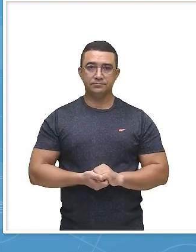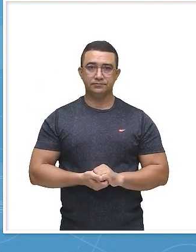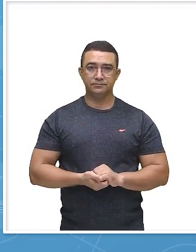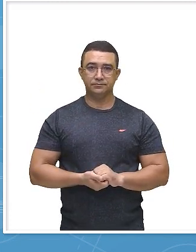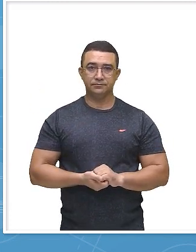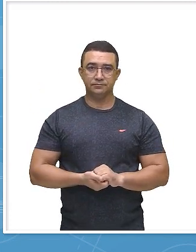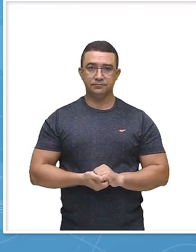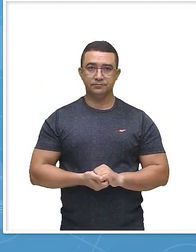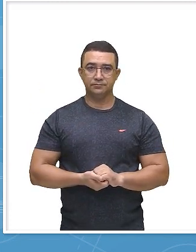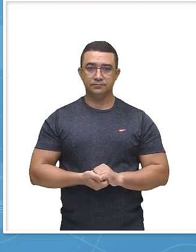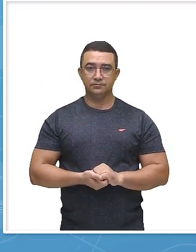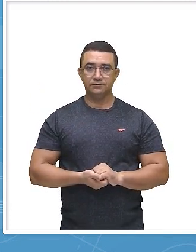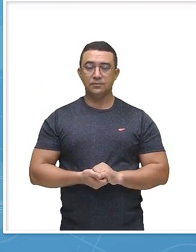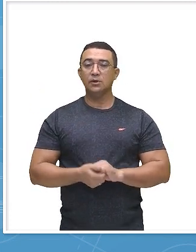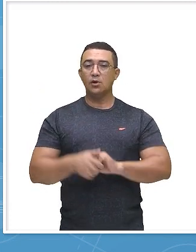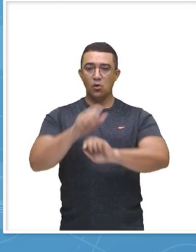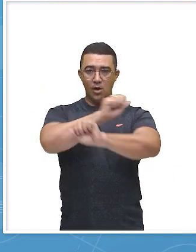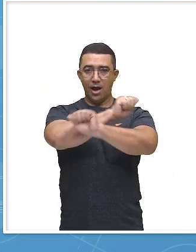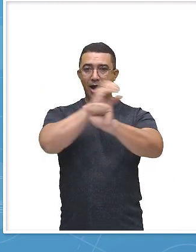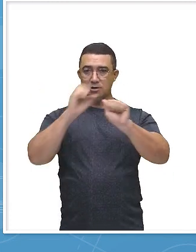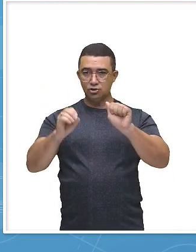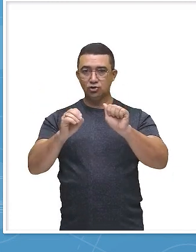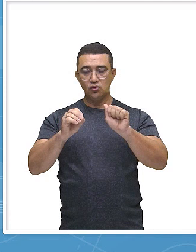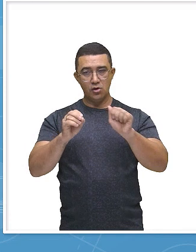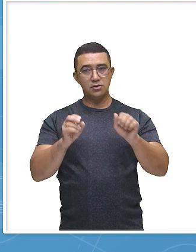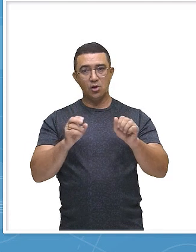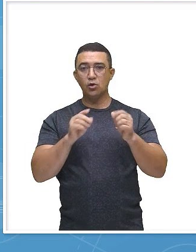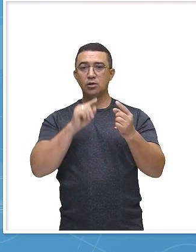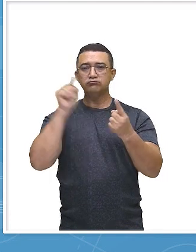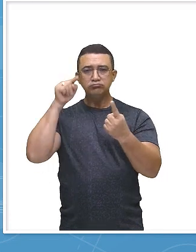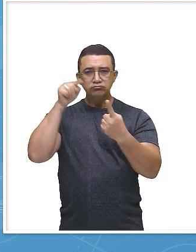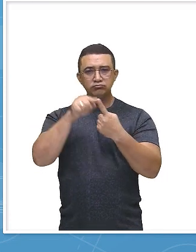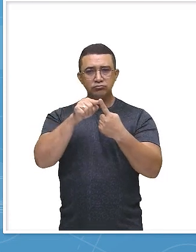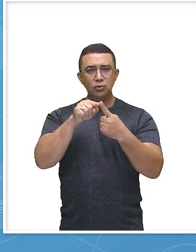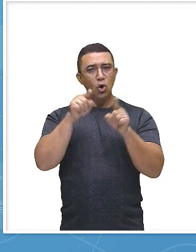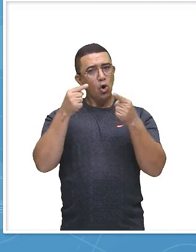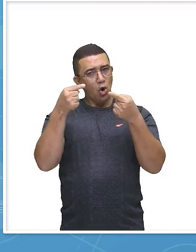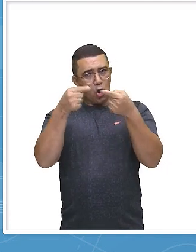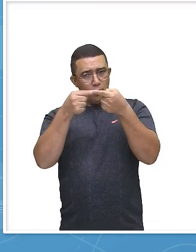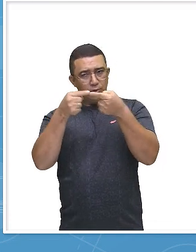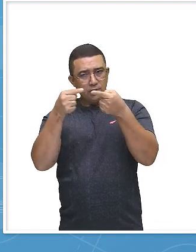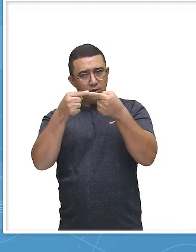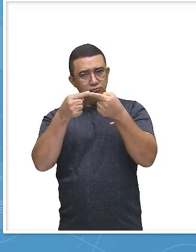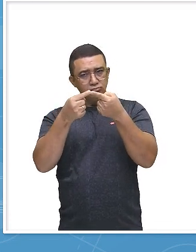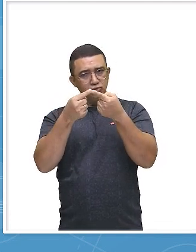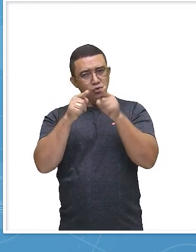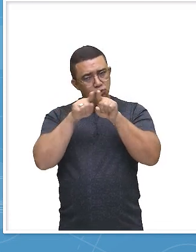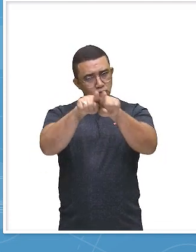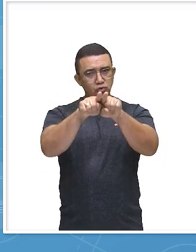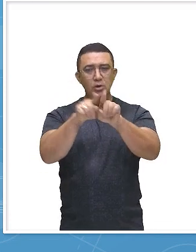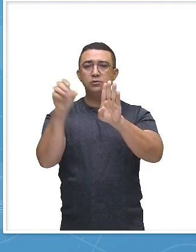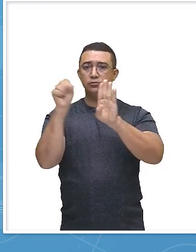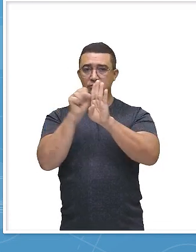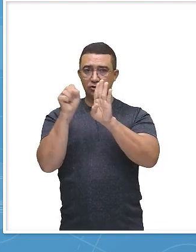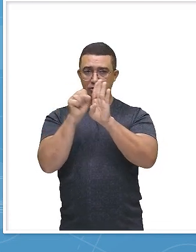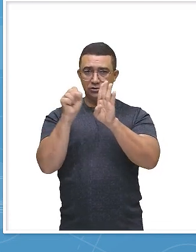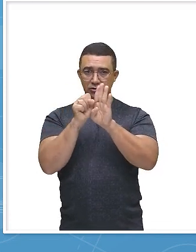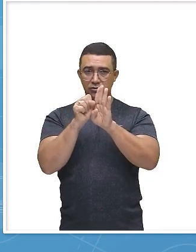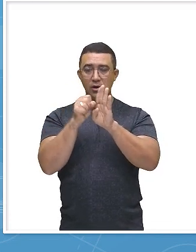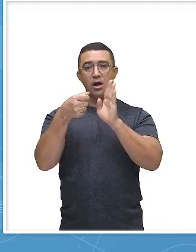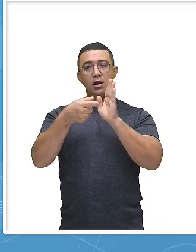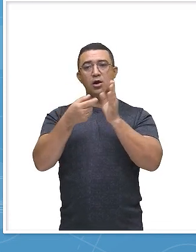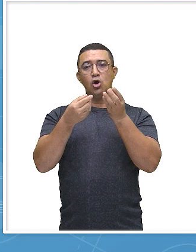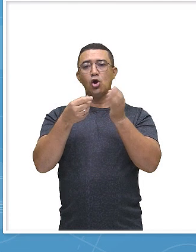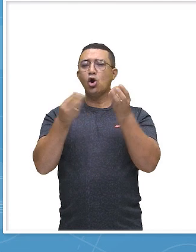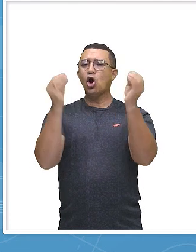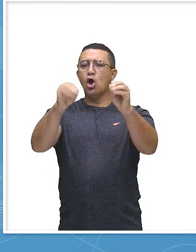Já sabemos, então, que os artigos se referem aos substantivos e como essa referência, eles vêm